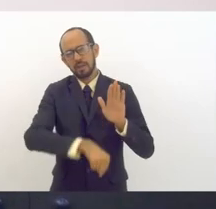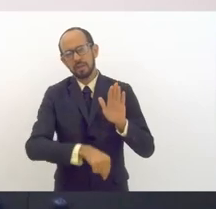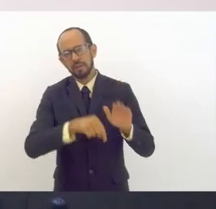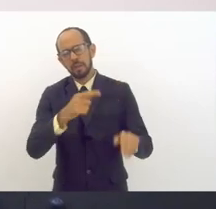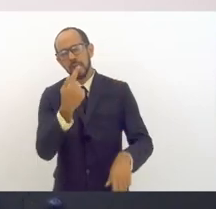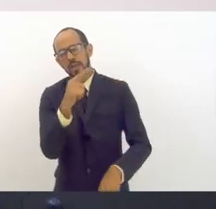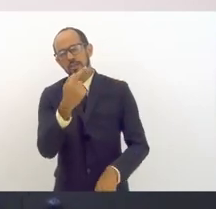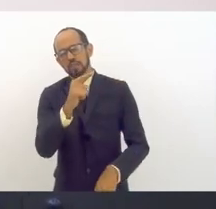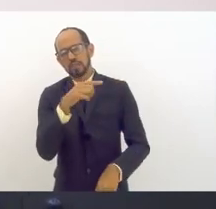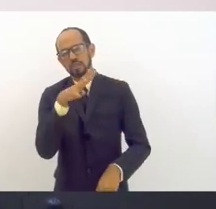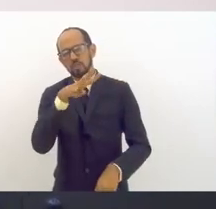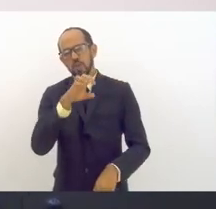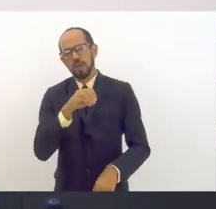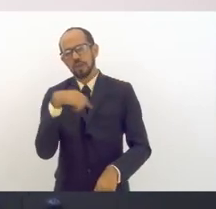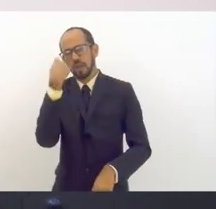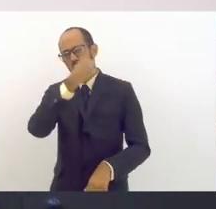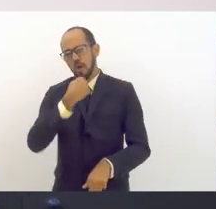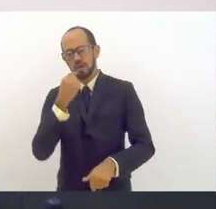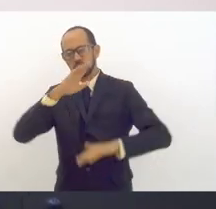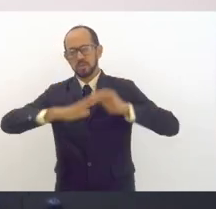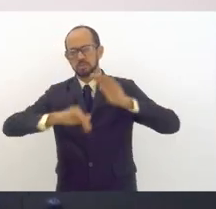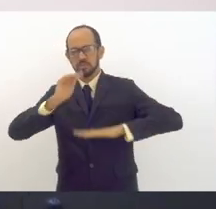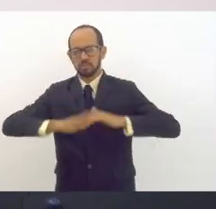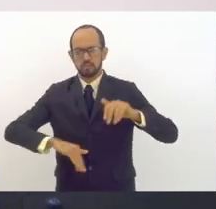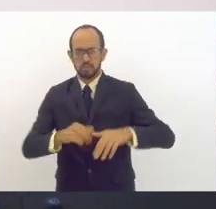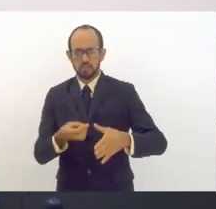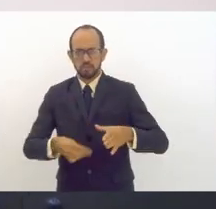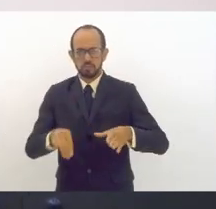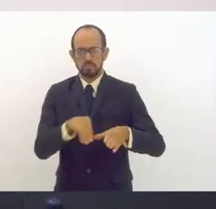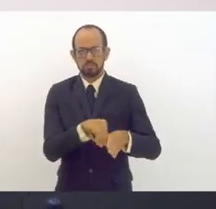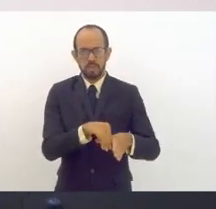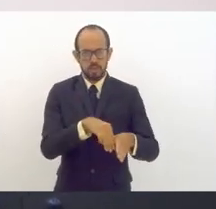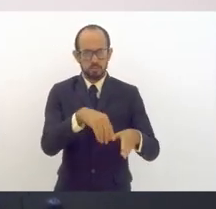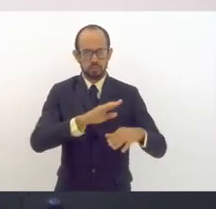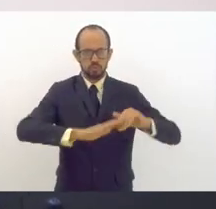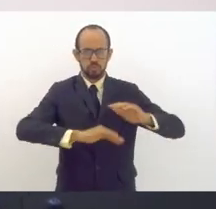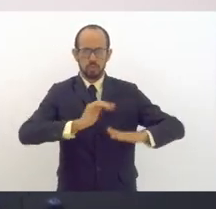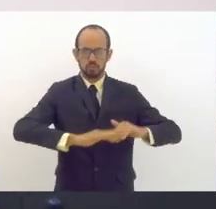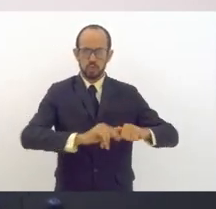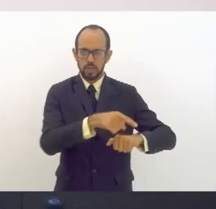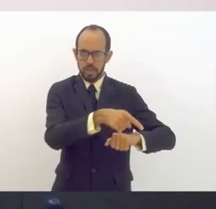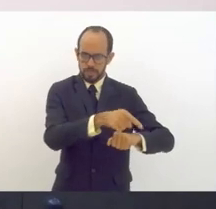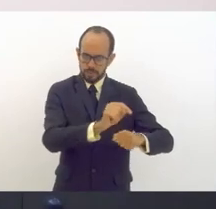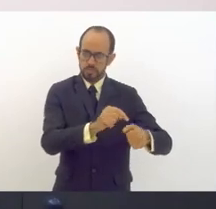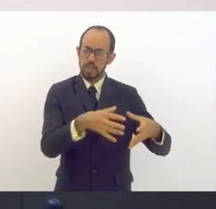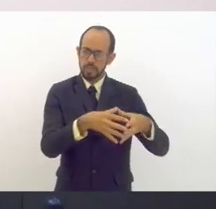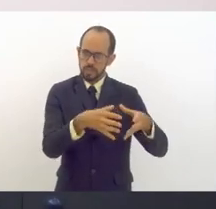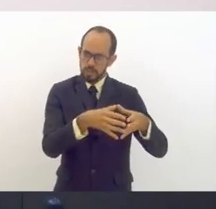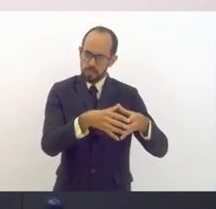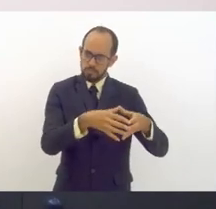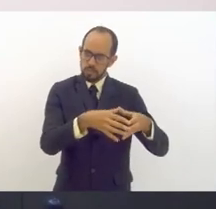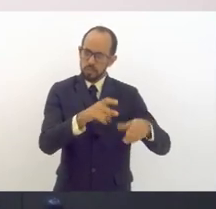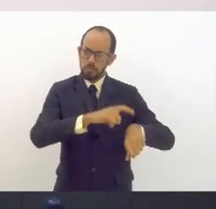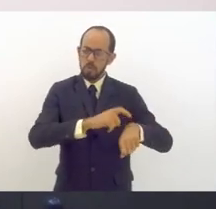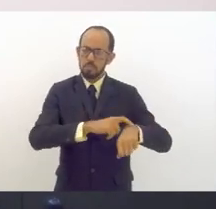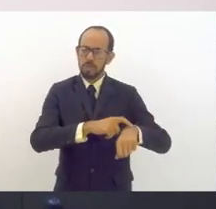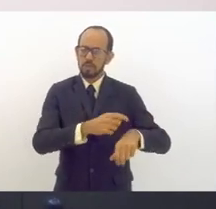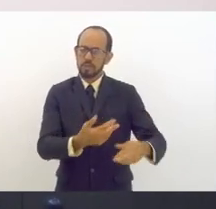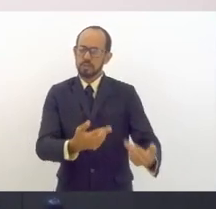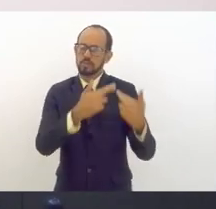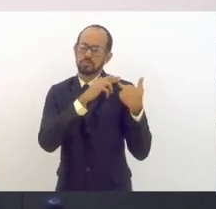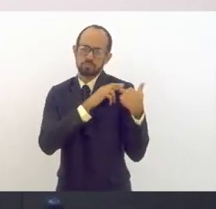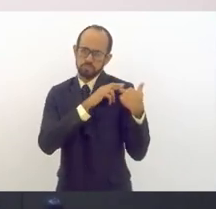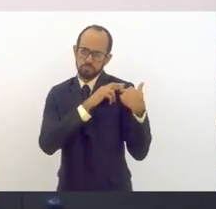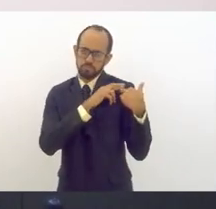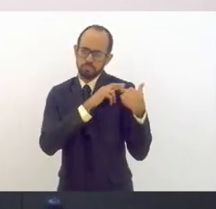horas, né, para os profissionais que integram as equipes de gestão das escolas estaduais, enquanto eles estiverem investidos dessa responsabilidade. Então,